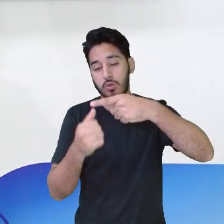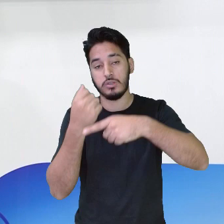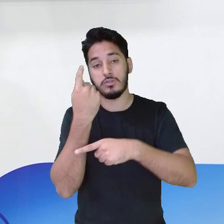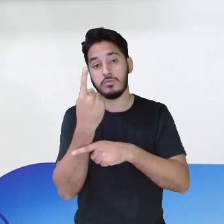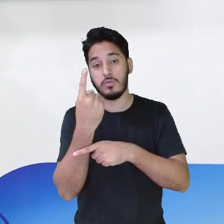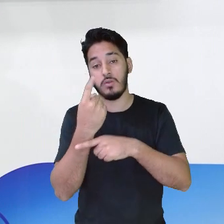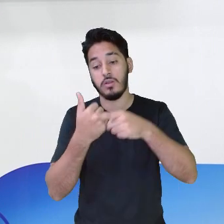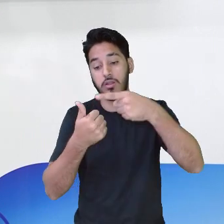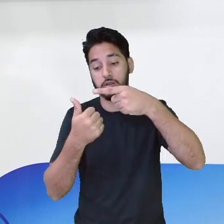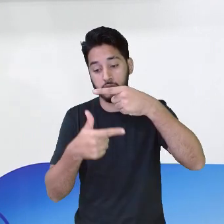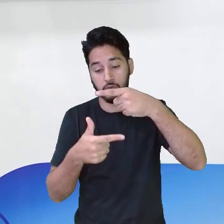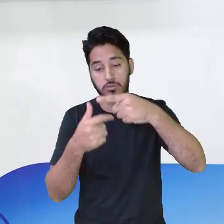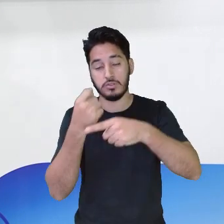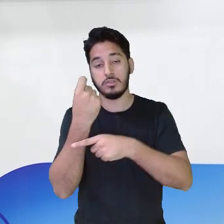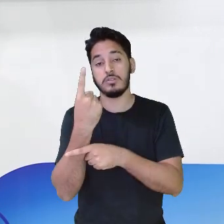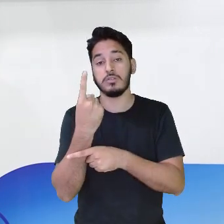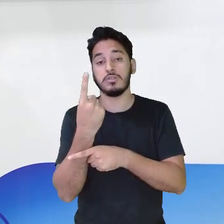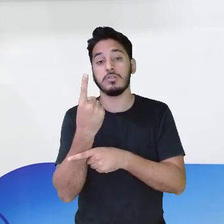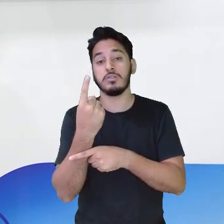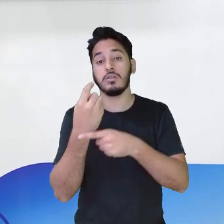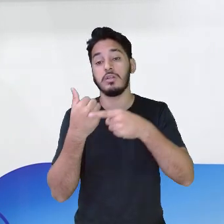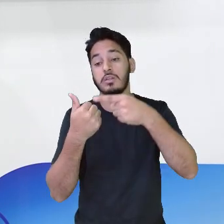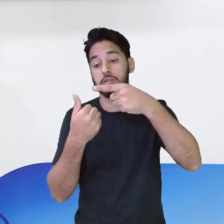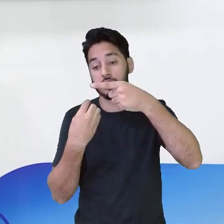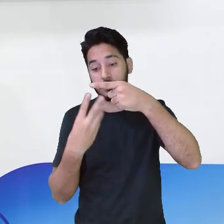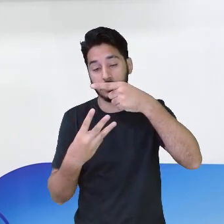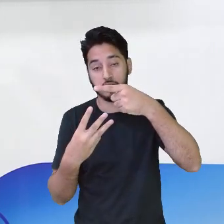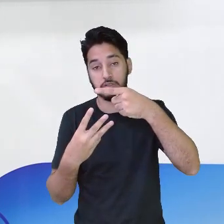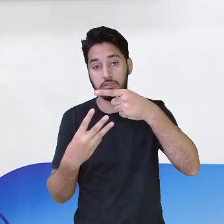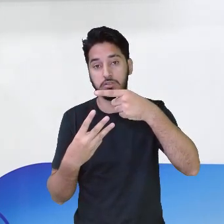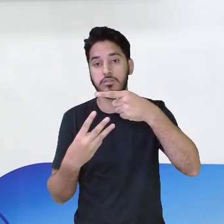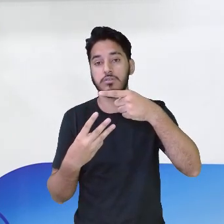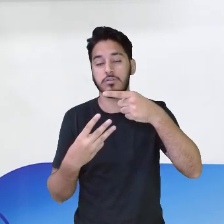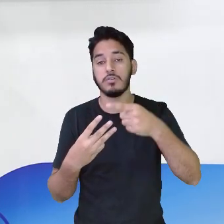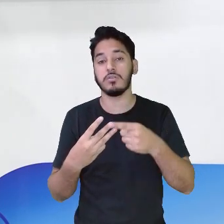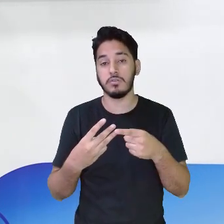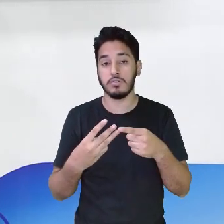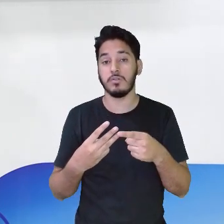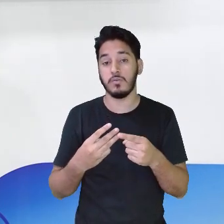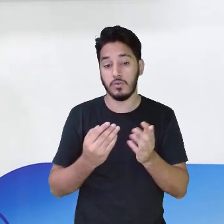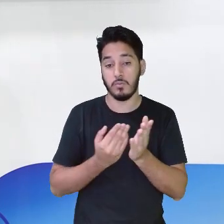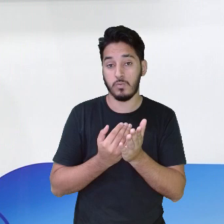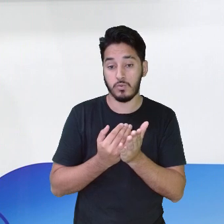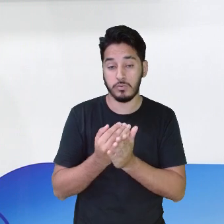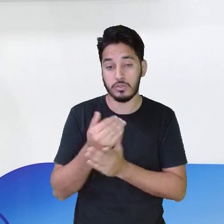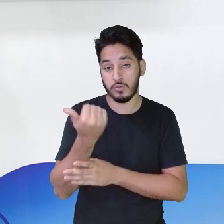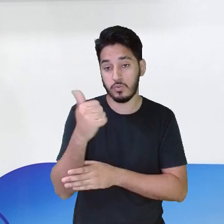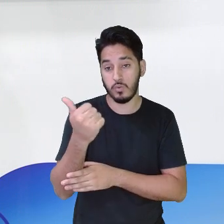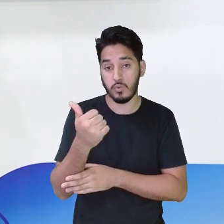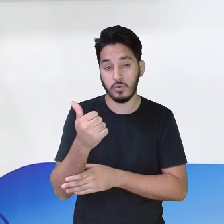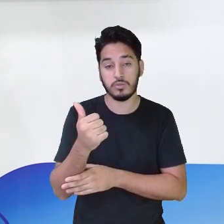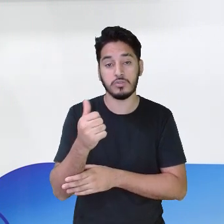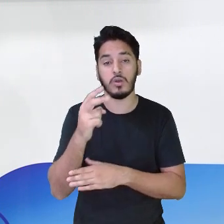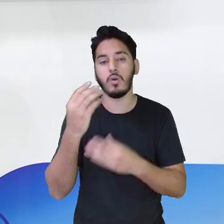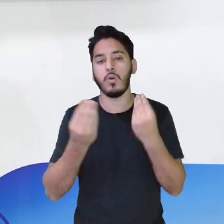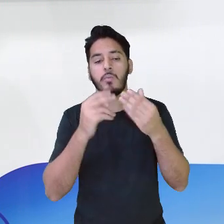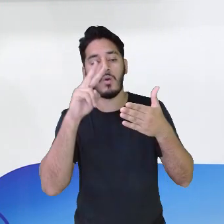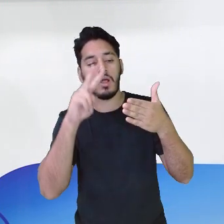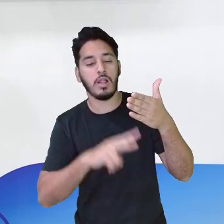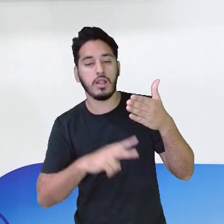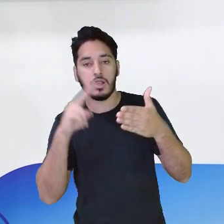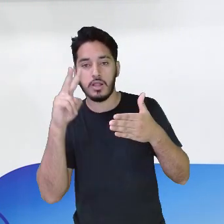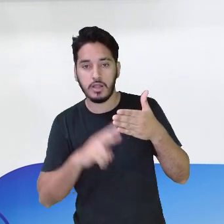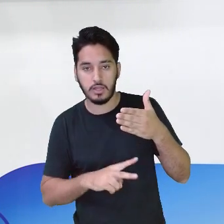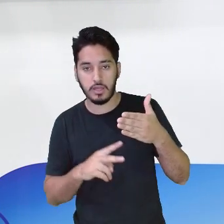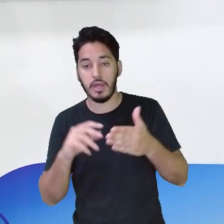2, 12avos. 3, 13avos. A partir do 11 é o número como se lê